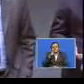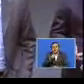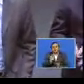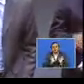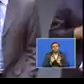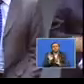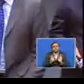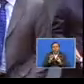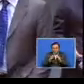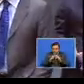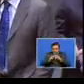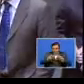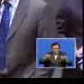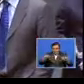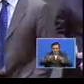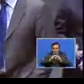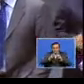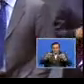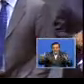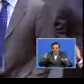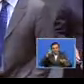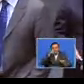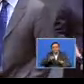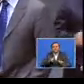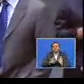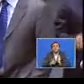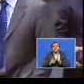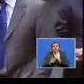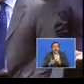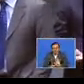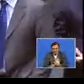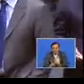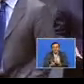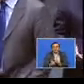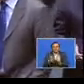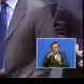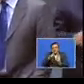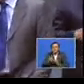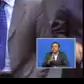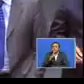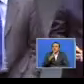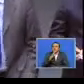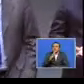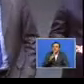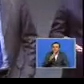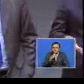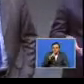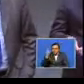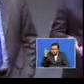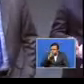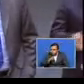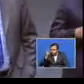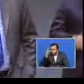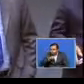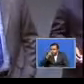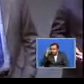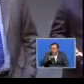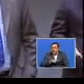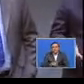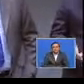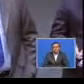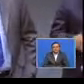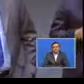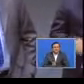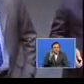é um veículo de comunicação que traz sistemática e recorrentemente mentiras, não é?